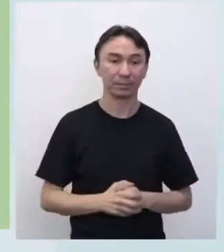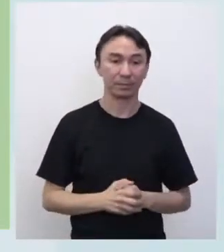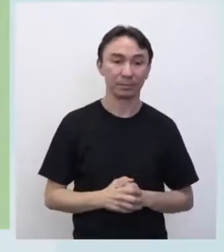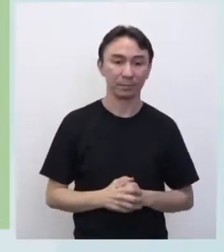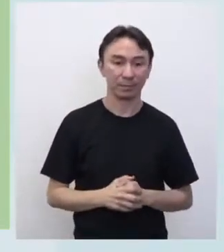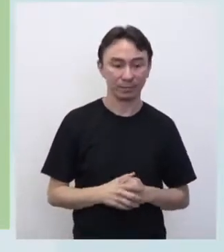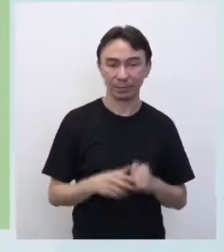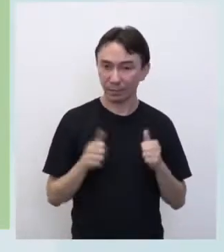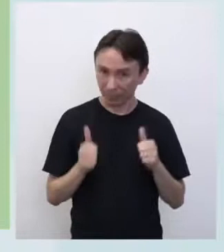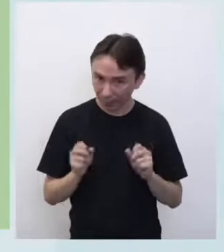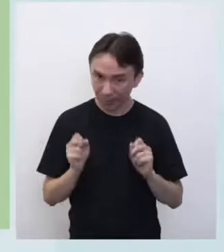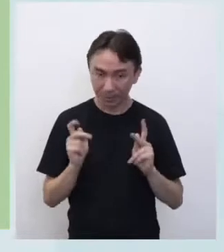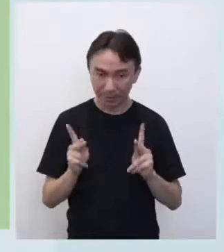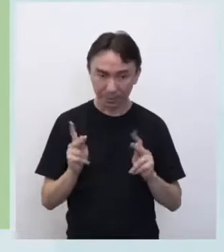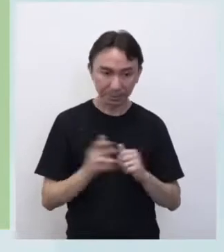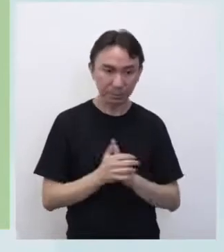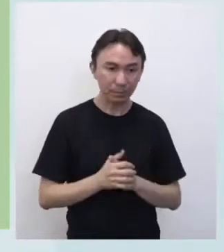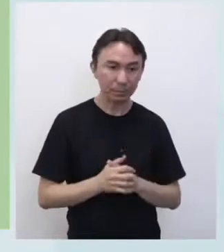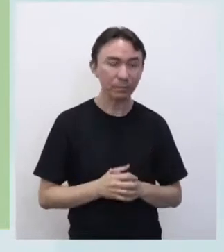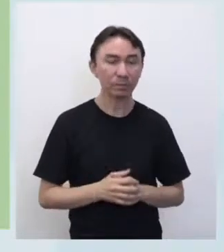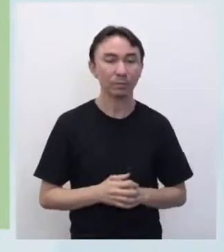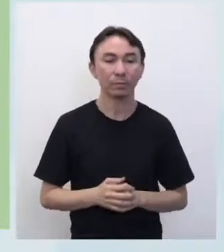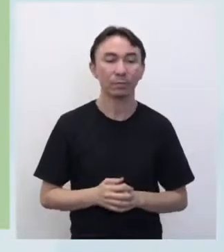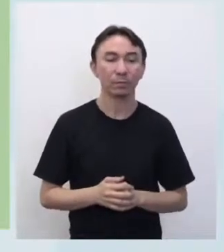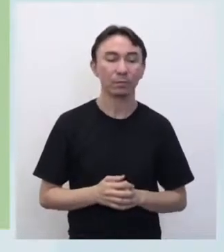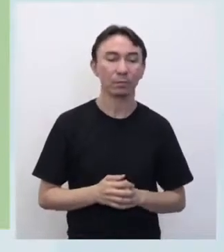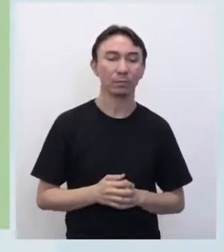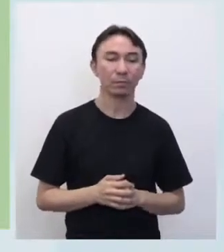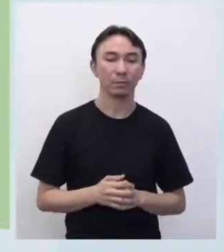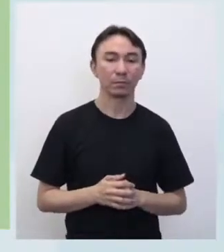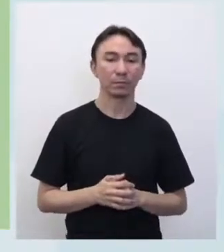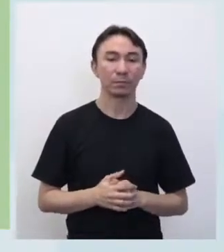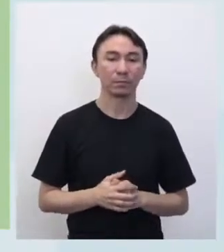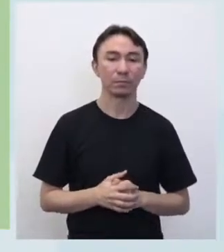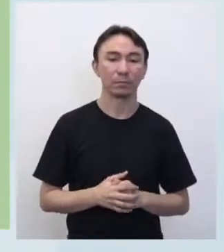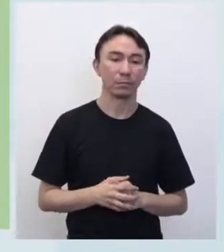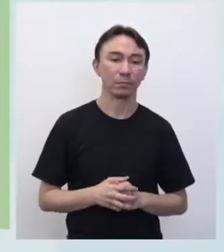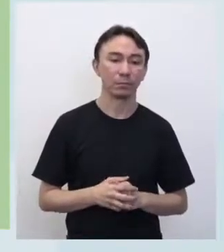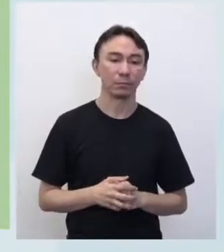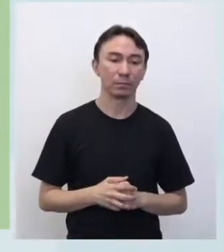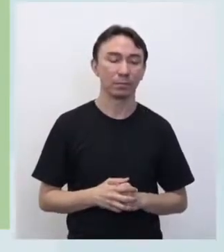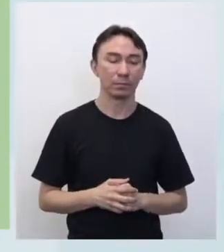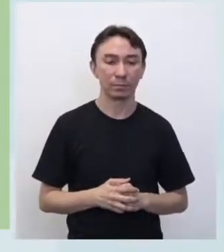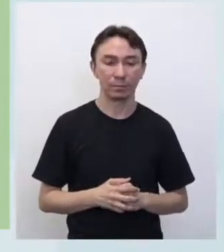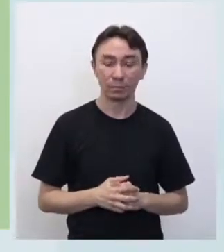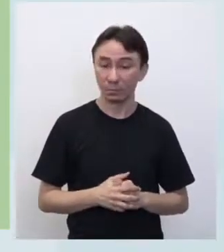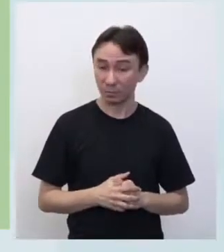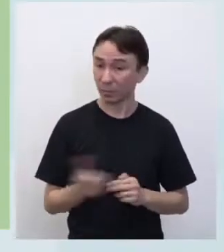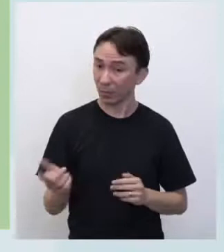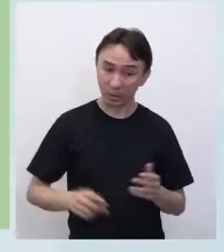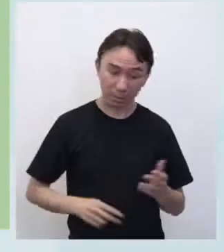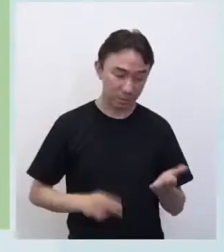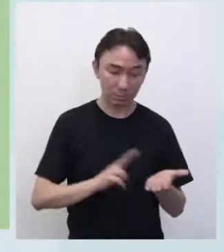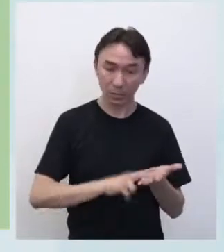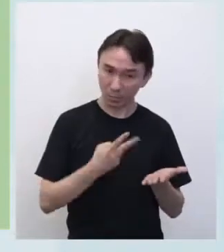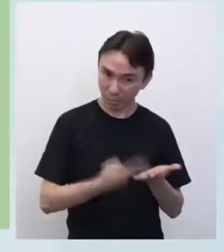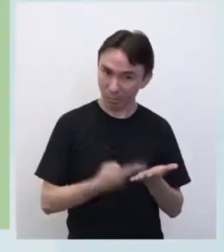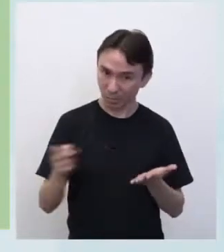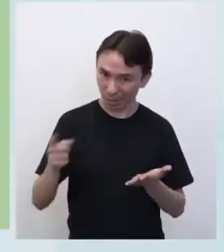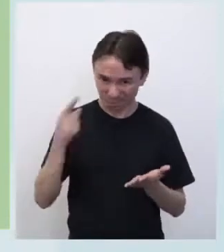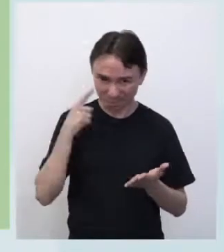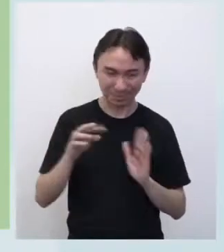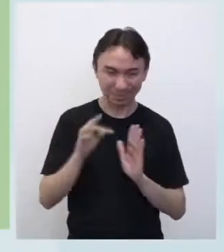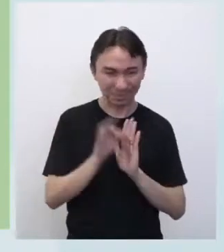pouquinho, mas eu sou. Então, ó, the impacts are larger than previously thought. Foi a sentença que a gente traduziu lá no nosso texto, né?